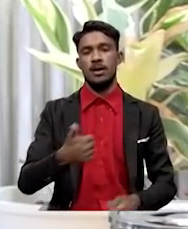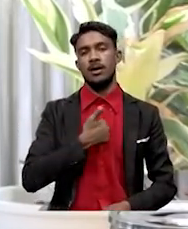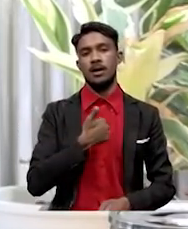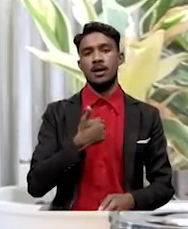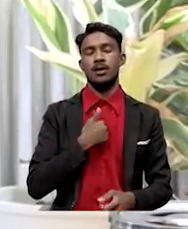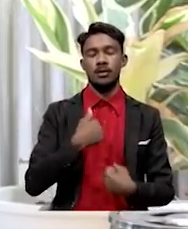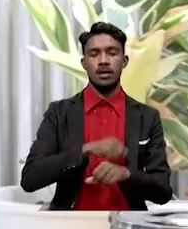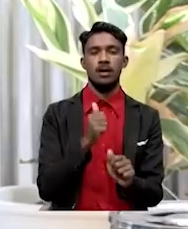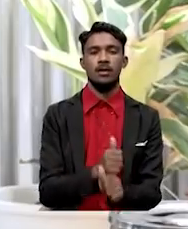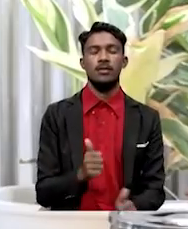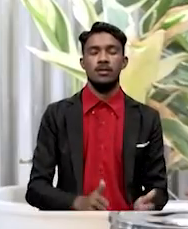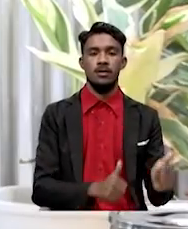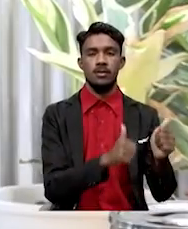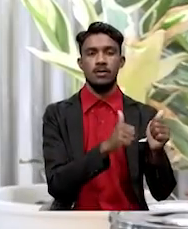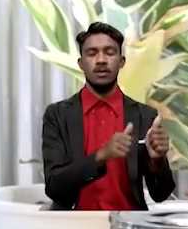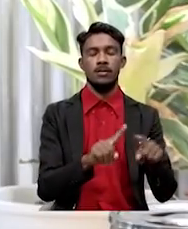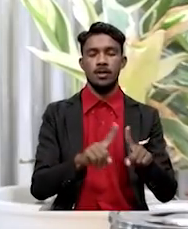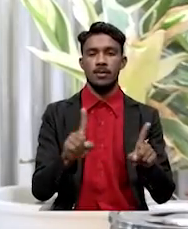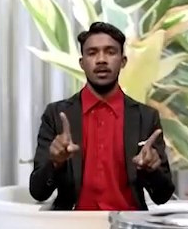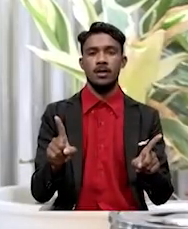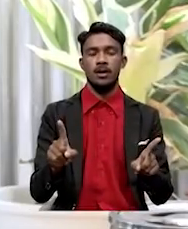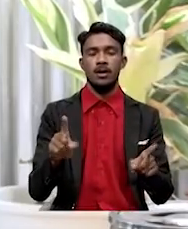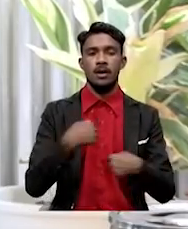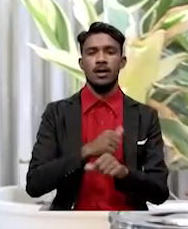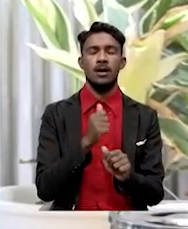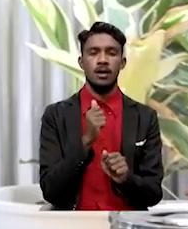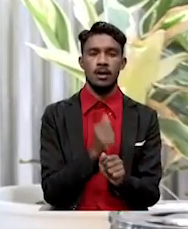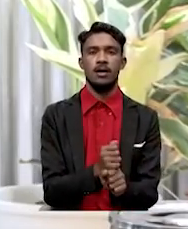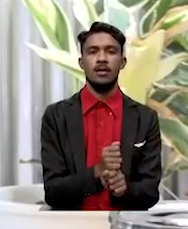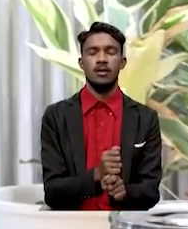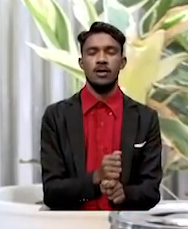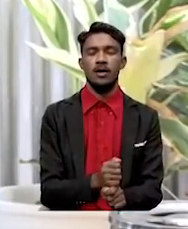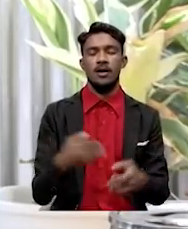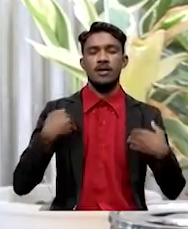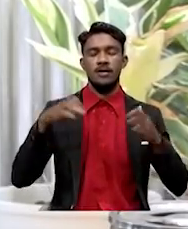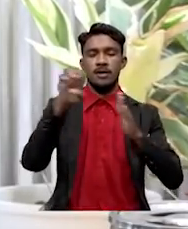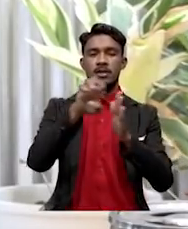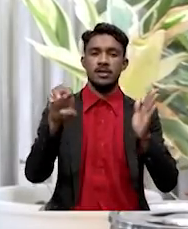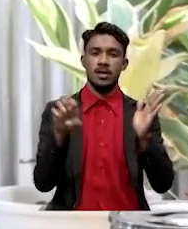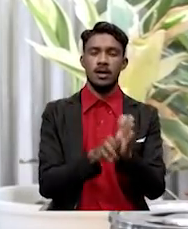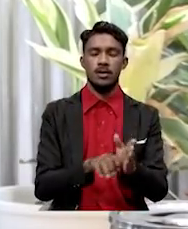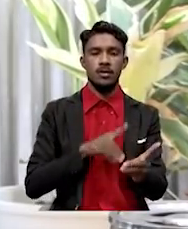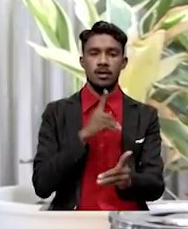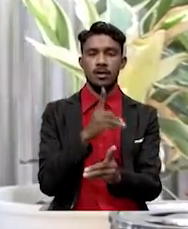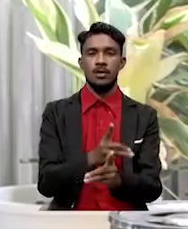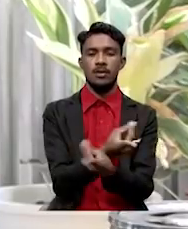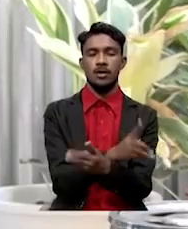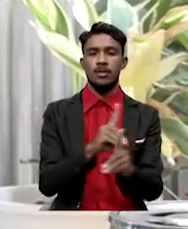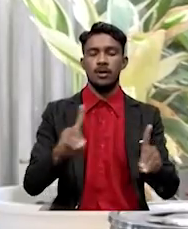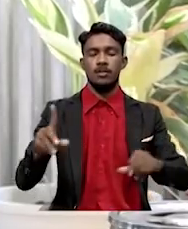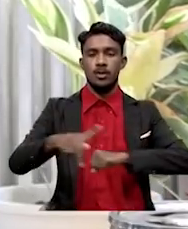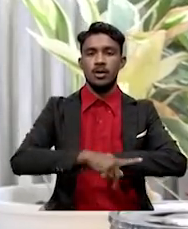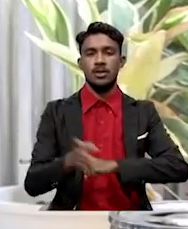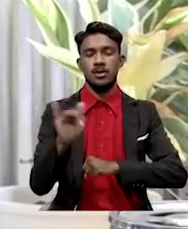implementa, mai be ato realiza ia estado de direito democrático né. Política ser né tem que